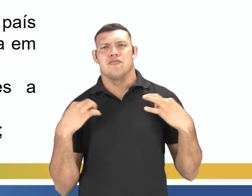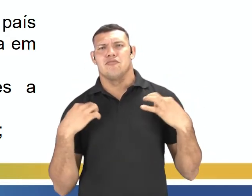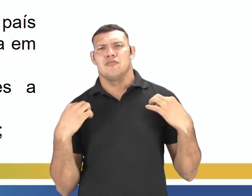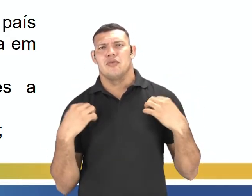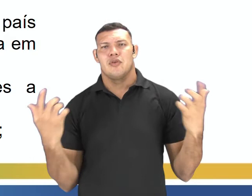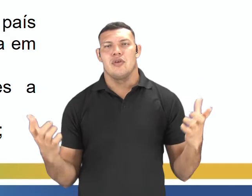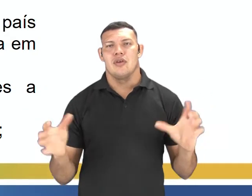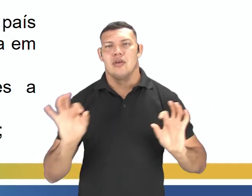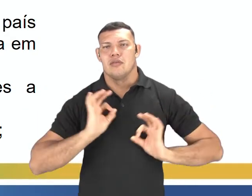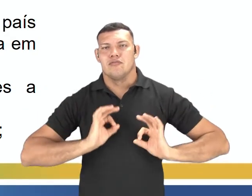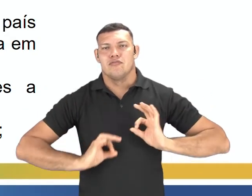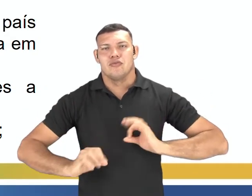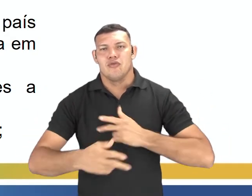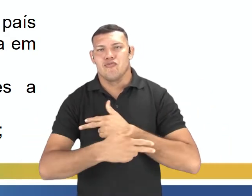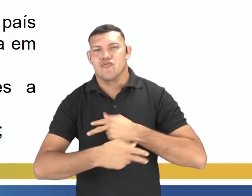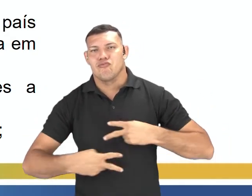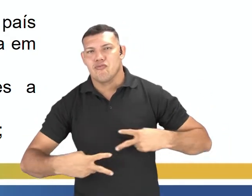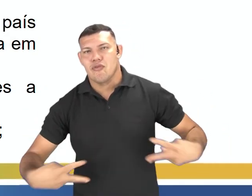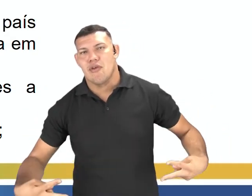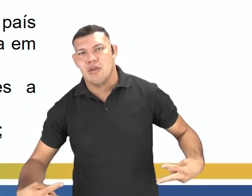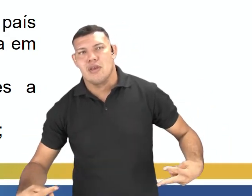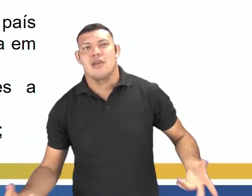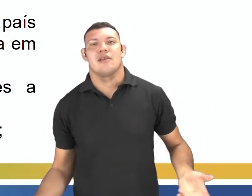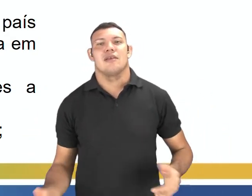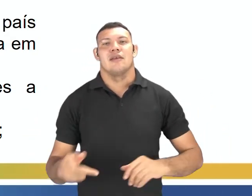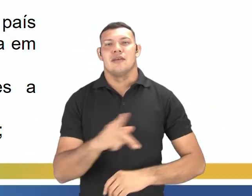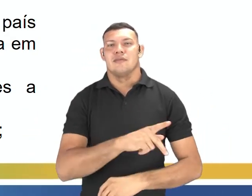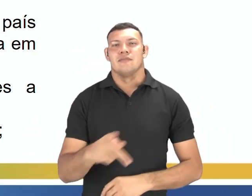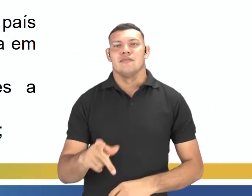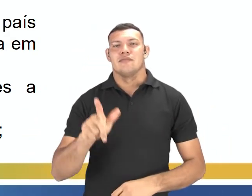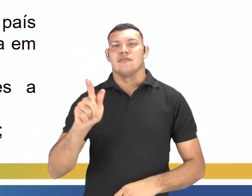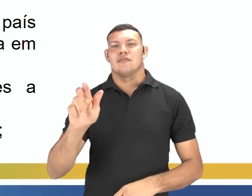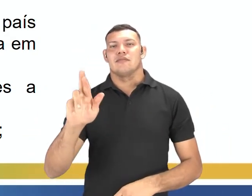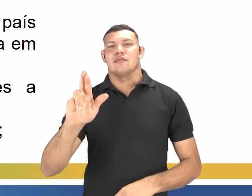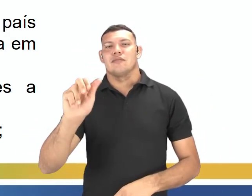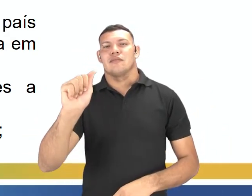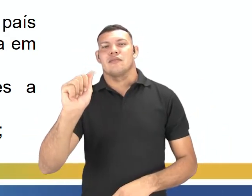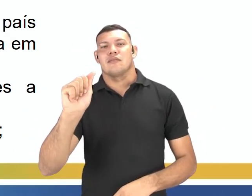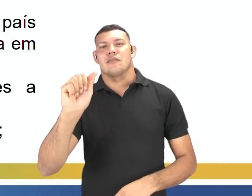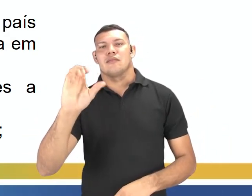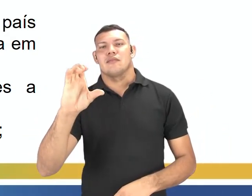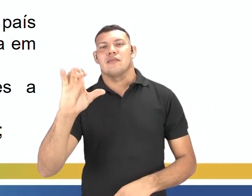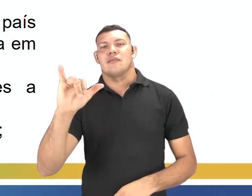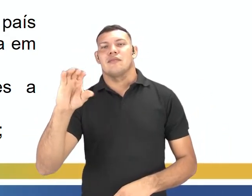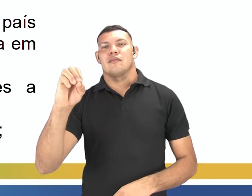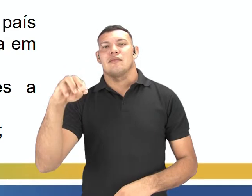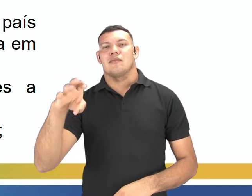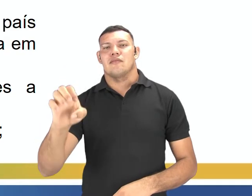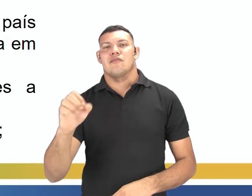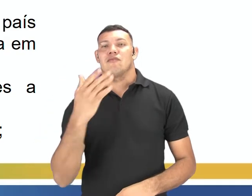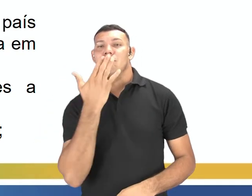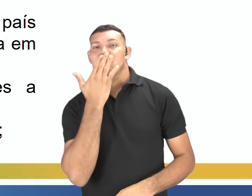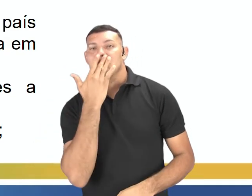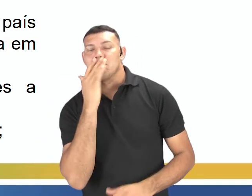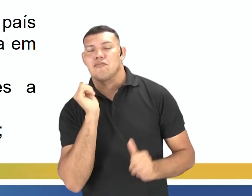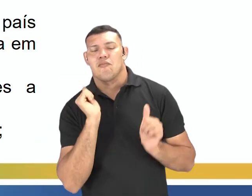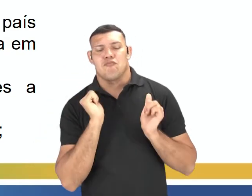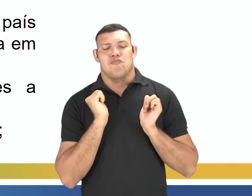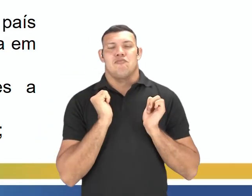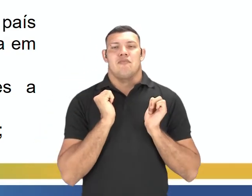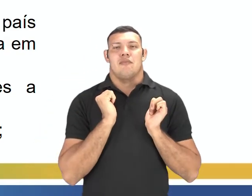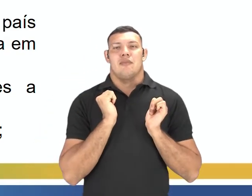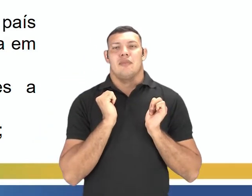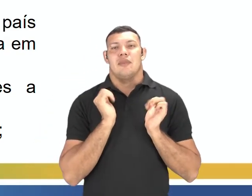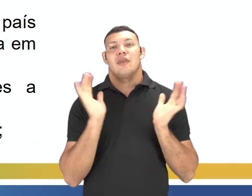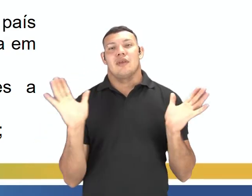da descrição. A professora Gracione veio com uma roupa de cor discreta, não é? Então, nós